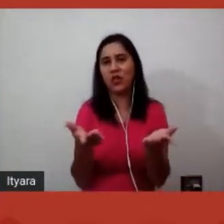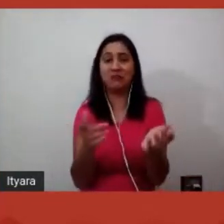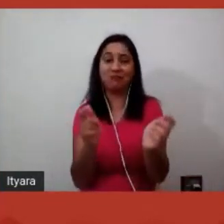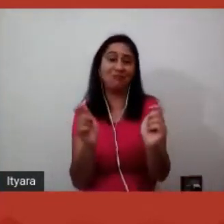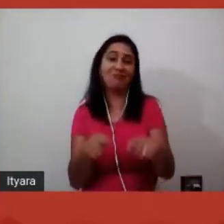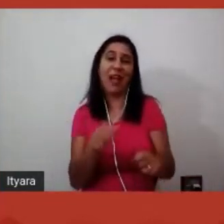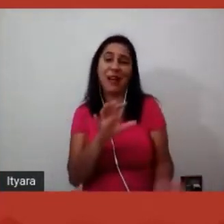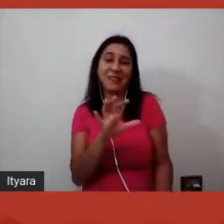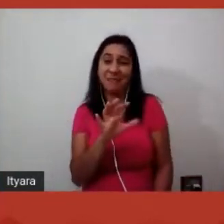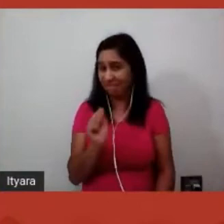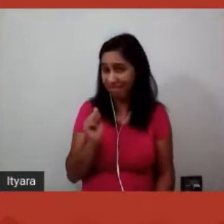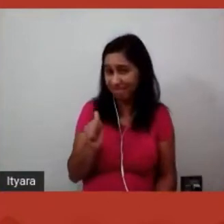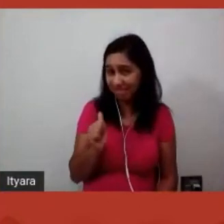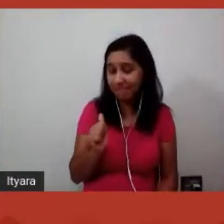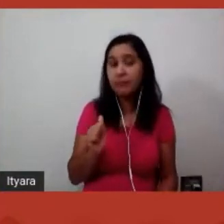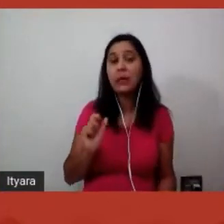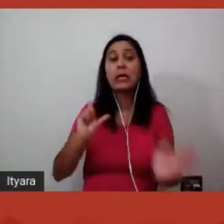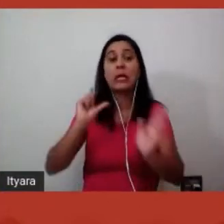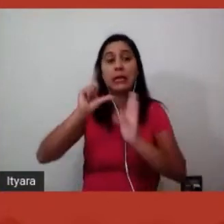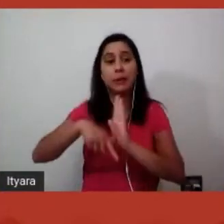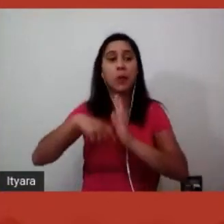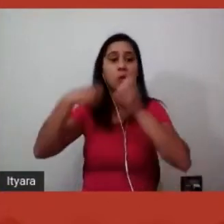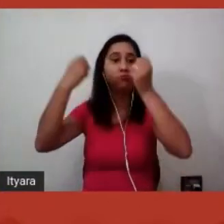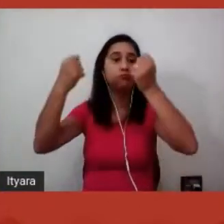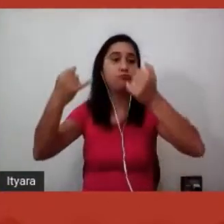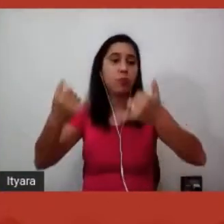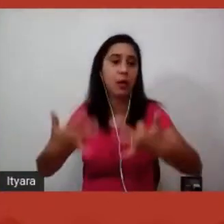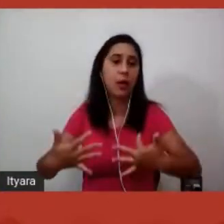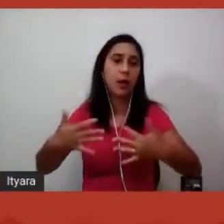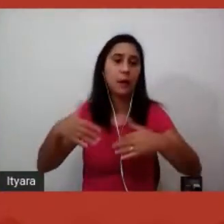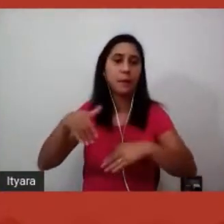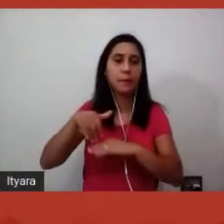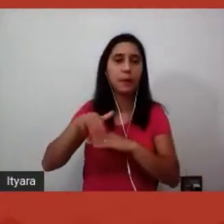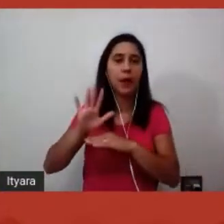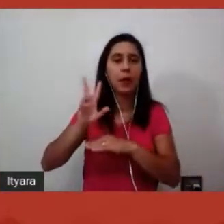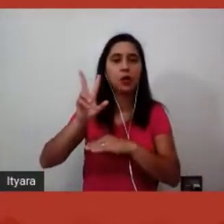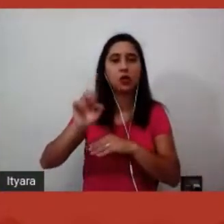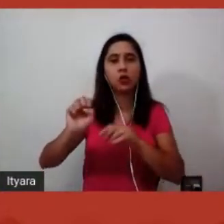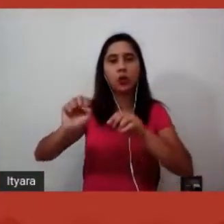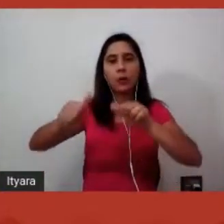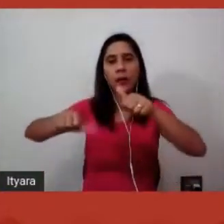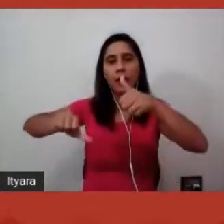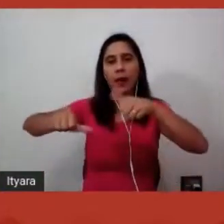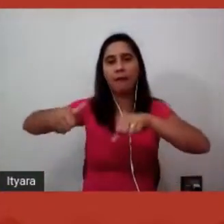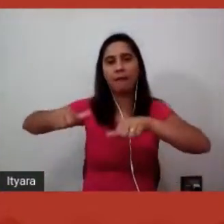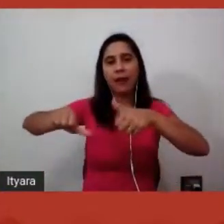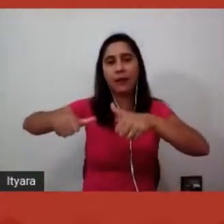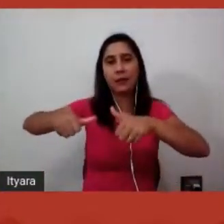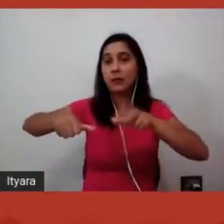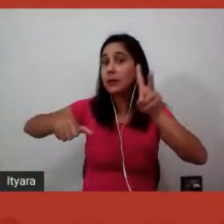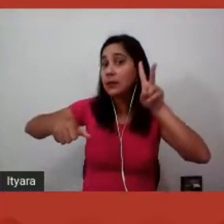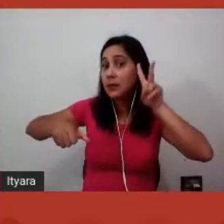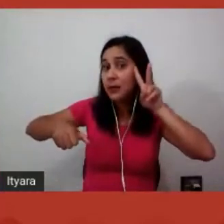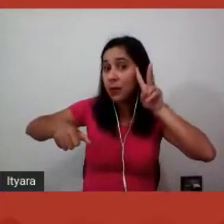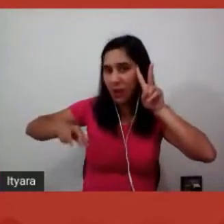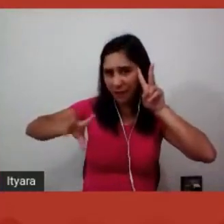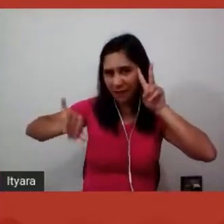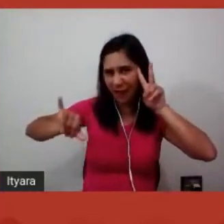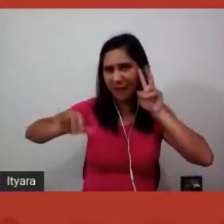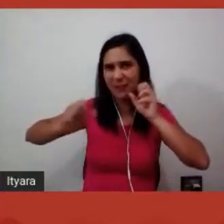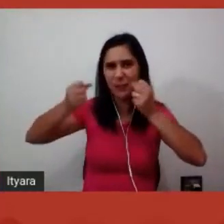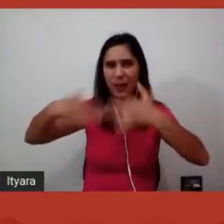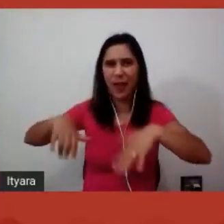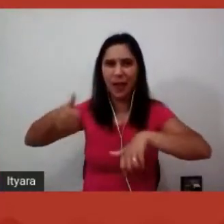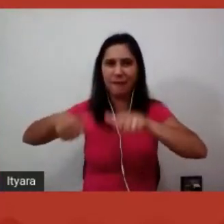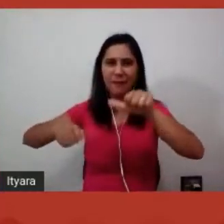Beleza? E daí depois a gente fala um pouquinho mais de avaliação na segunda-feira, por conta